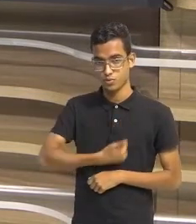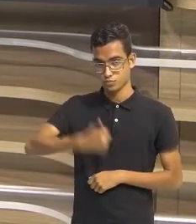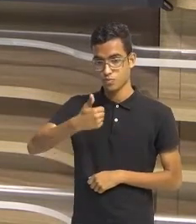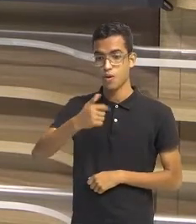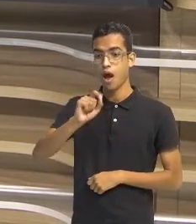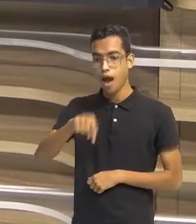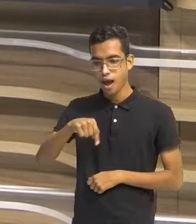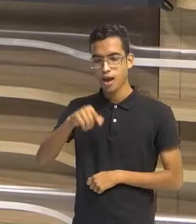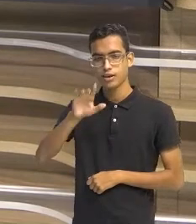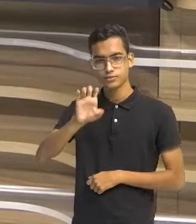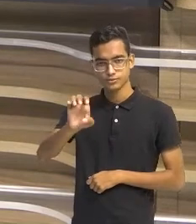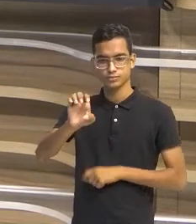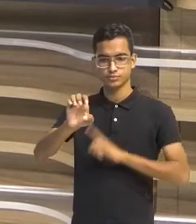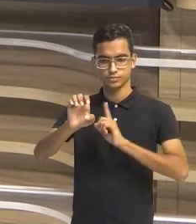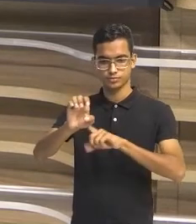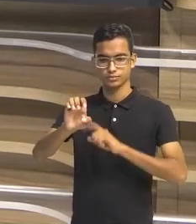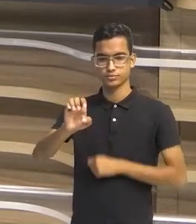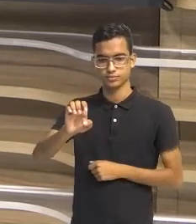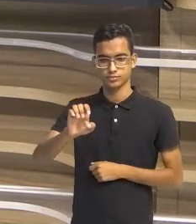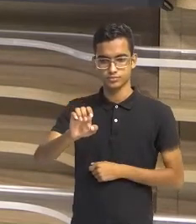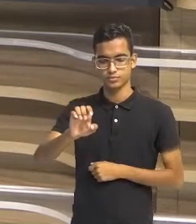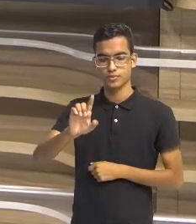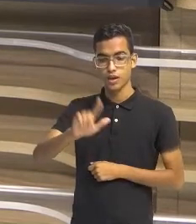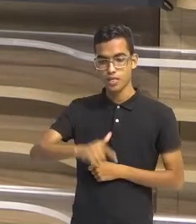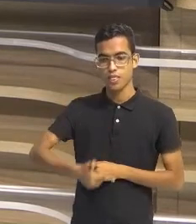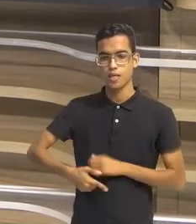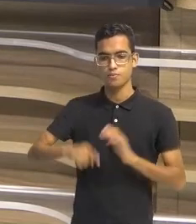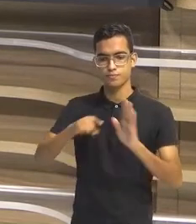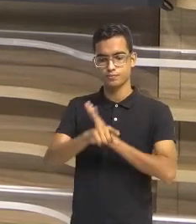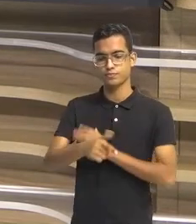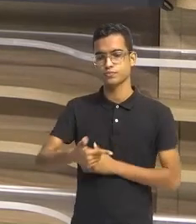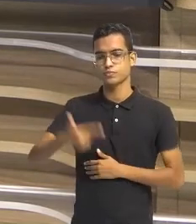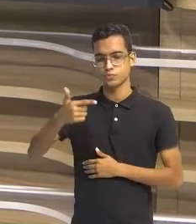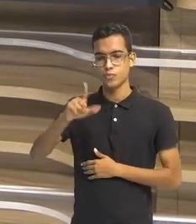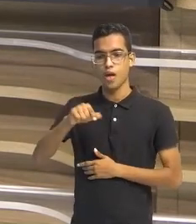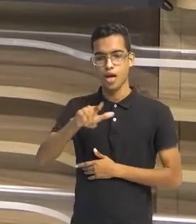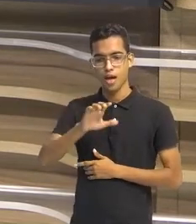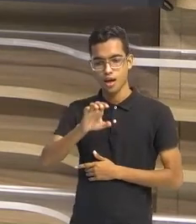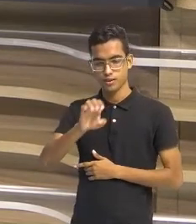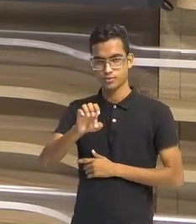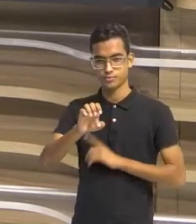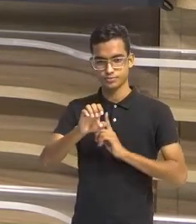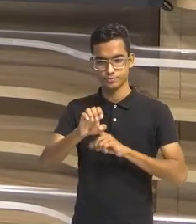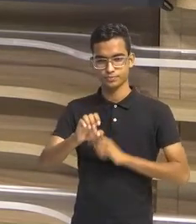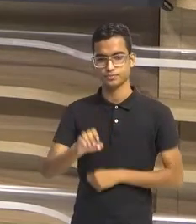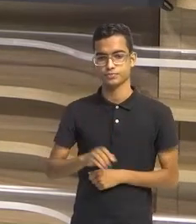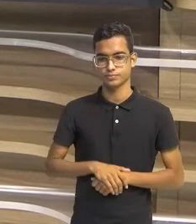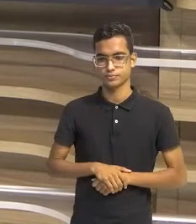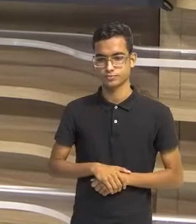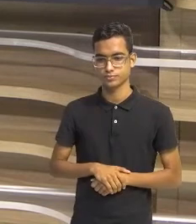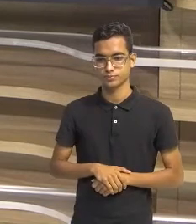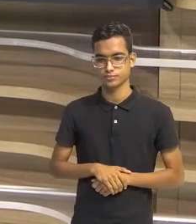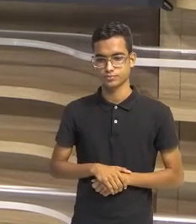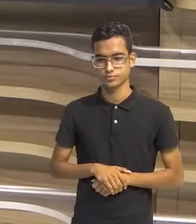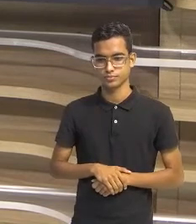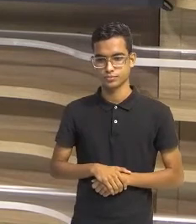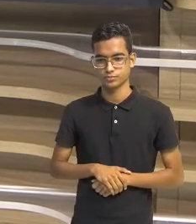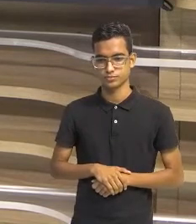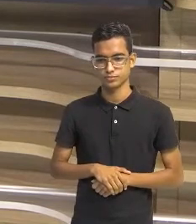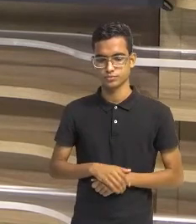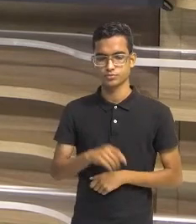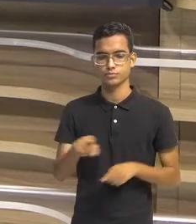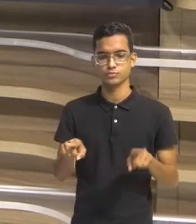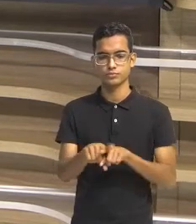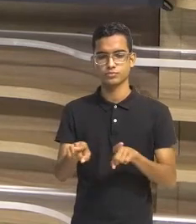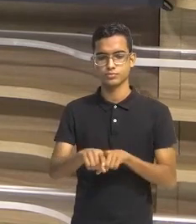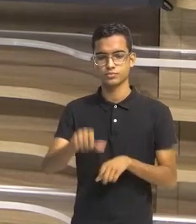a questão 2 a letra E. Também nós temos aí o Abraão, que respondeu a questão 2,